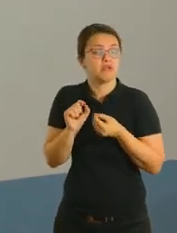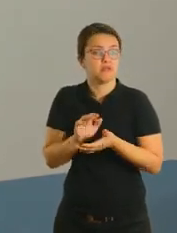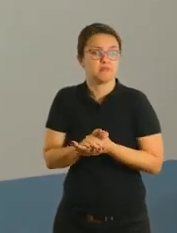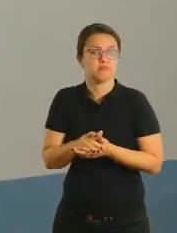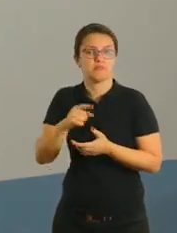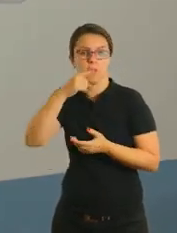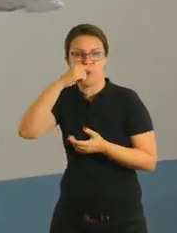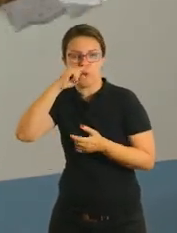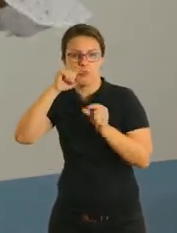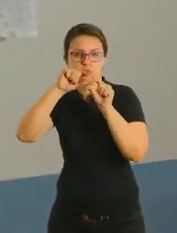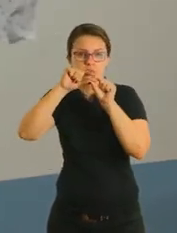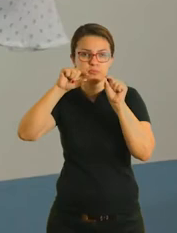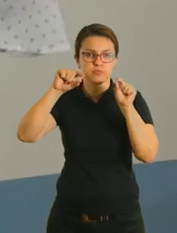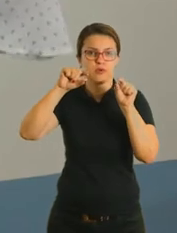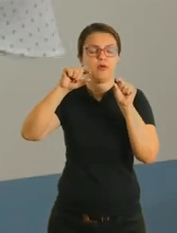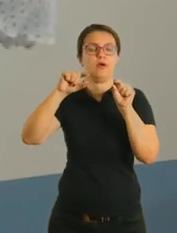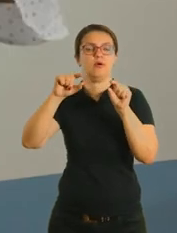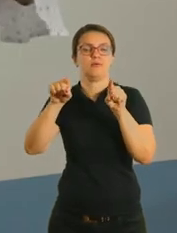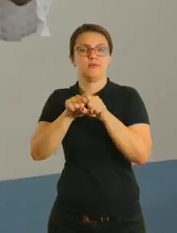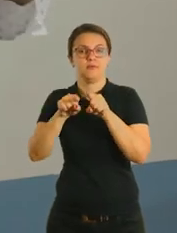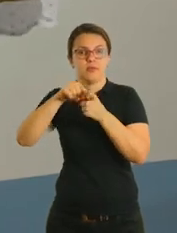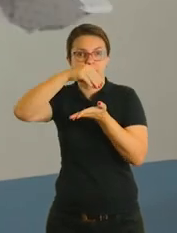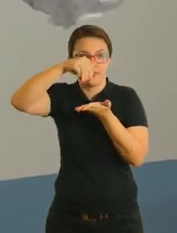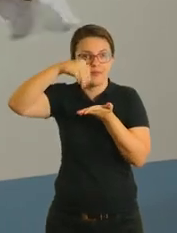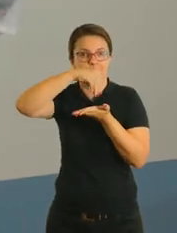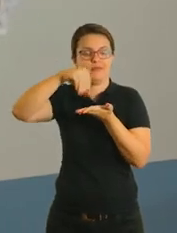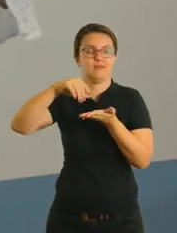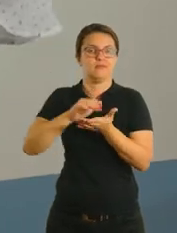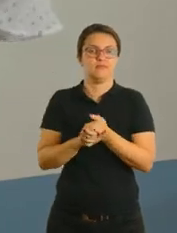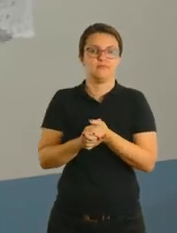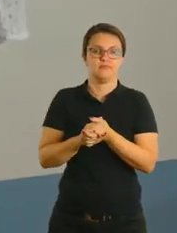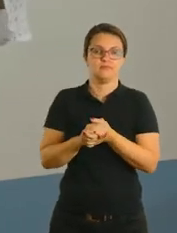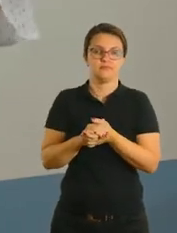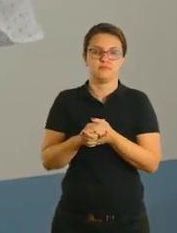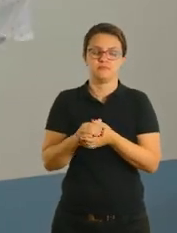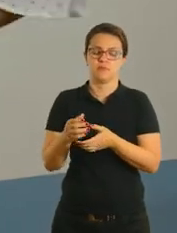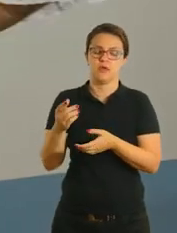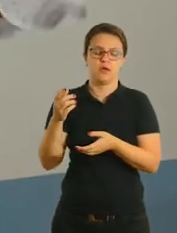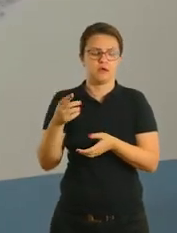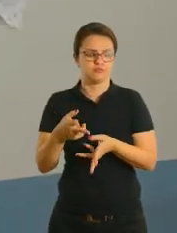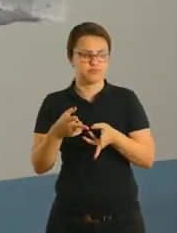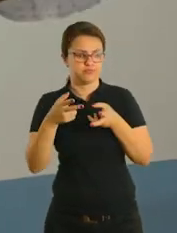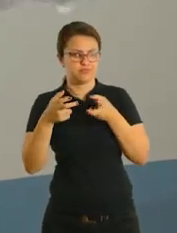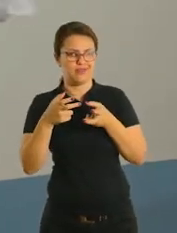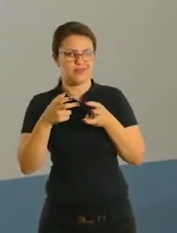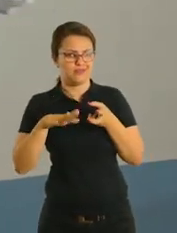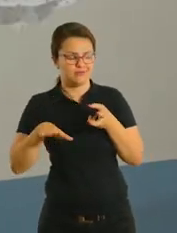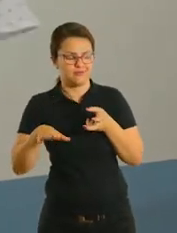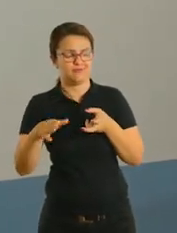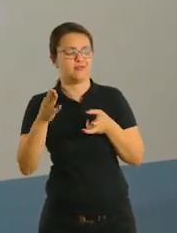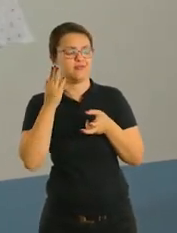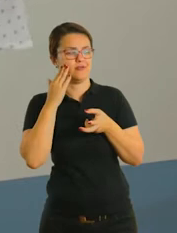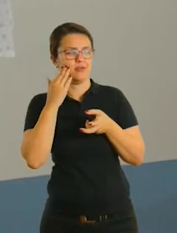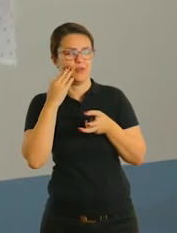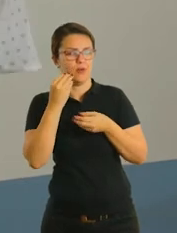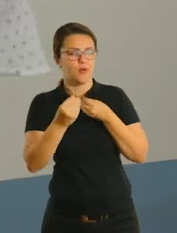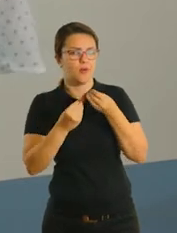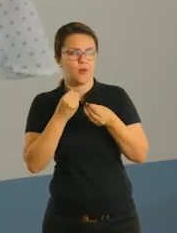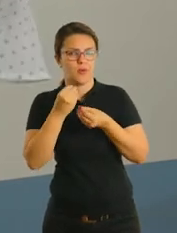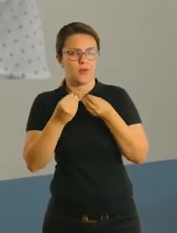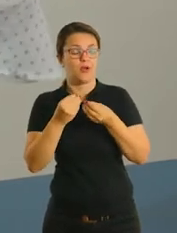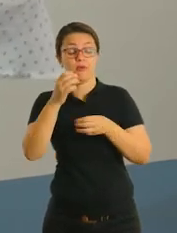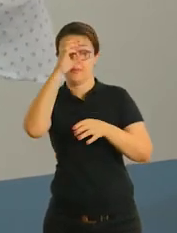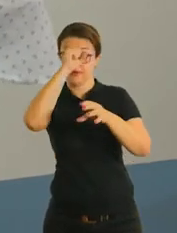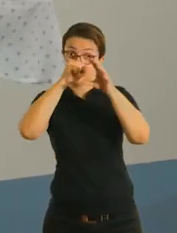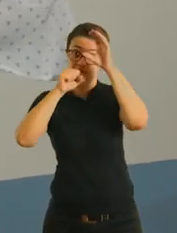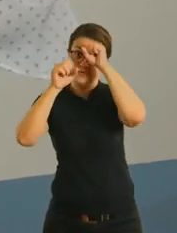aí que você vai trabalhar com a criança e que vão ajudar nessa compreensão de mundo que antecede, então, a compreensão da